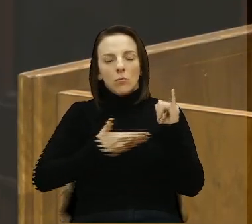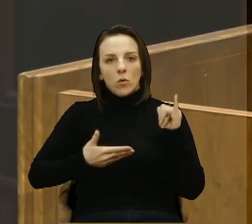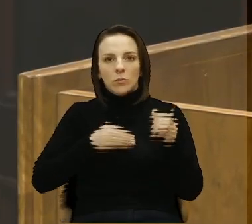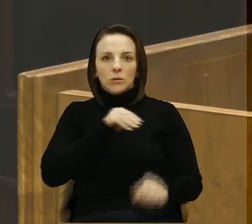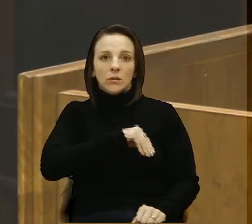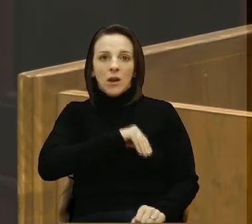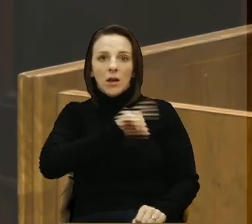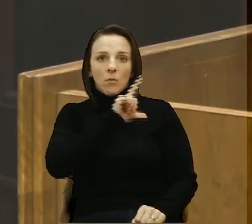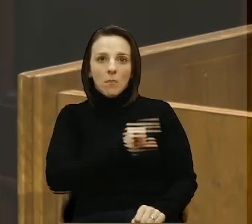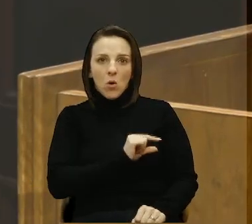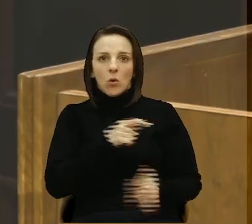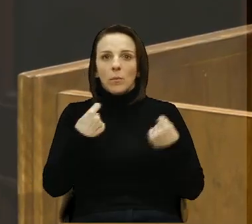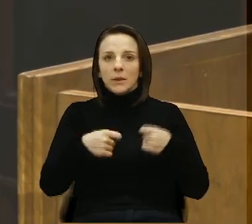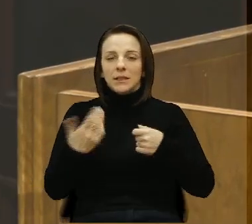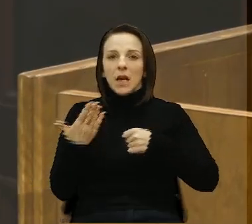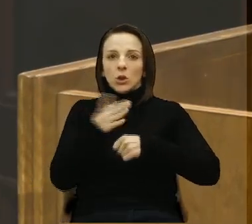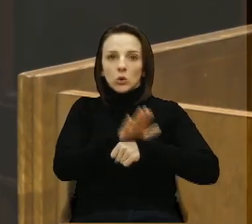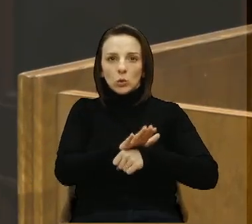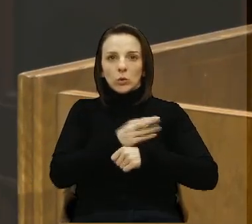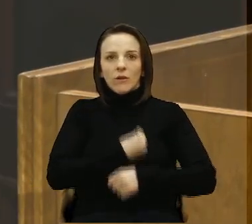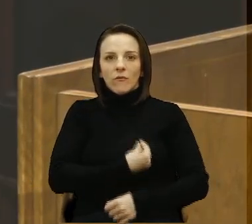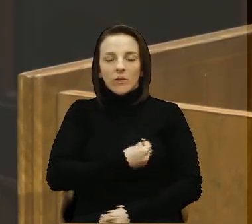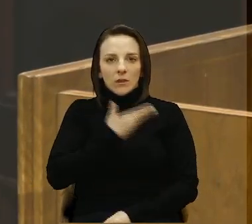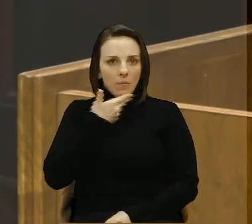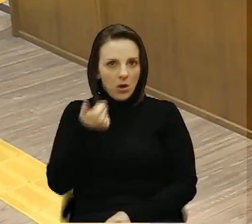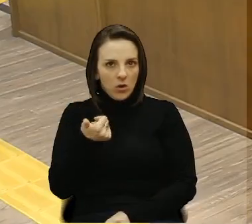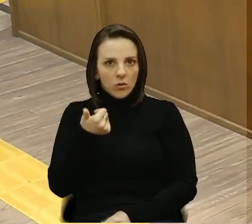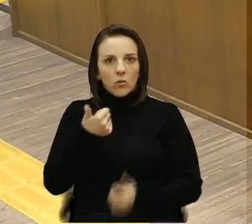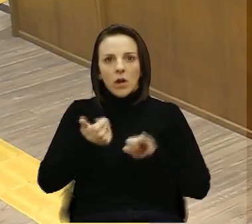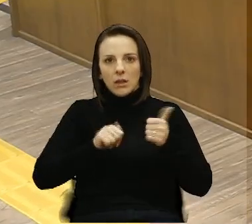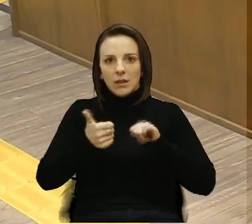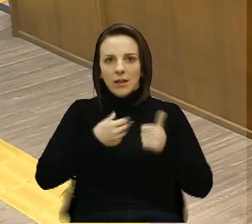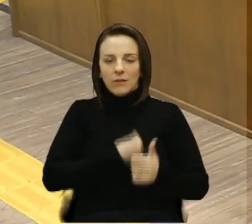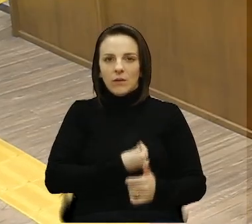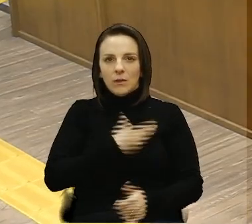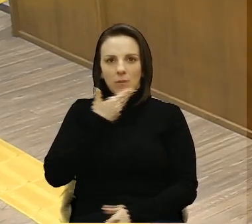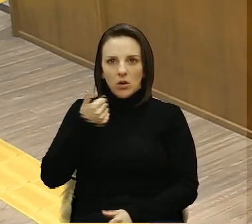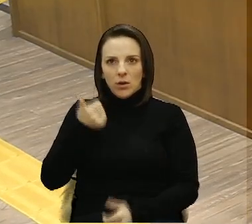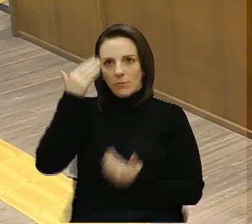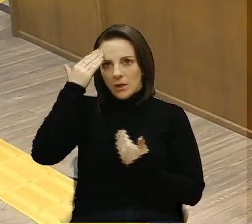ajuda para uma vida melhor e uma qualidade de vida melhor. Obrigado, senhor presidente. Obrigado, vereador